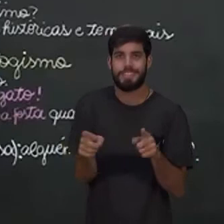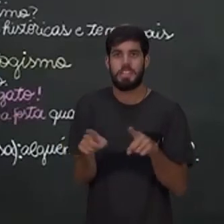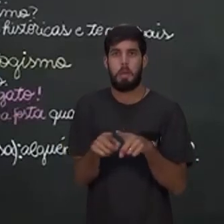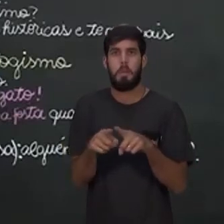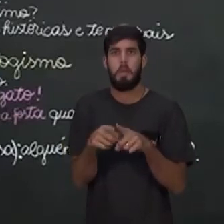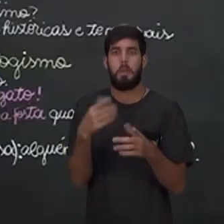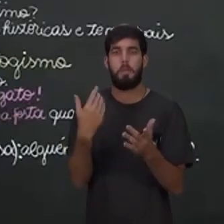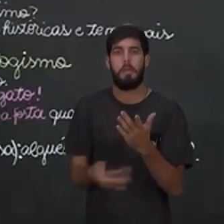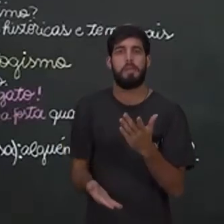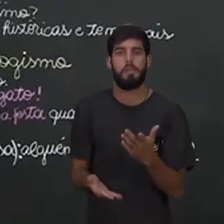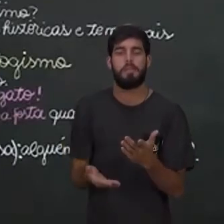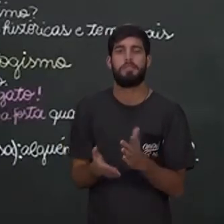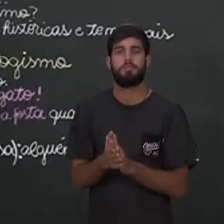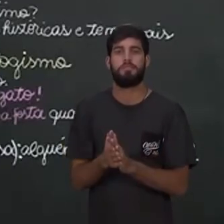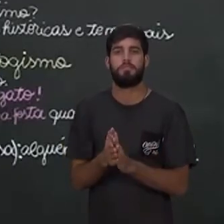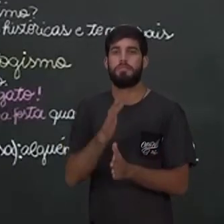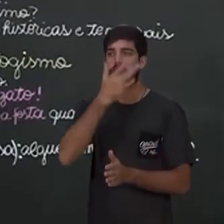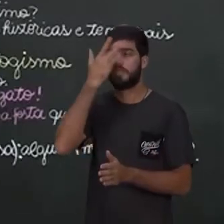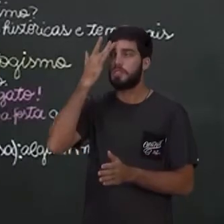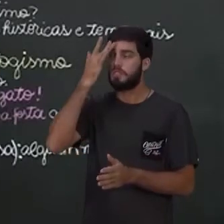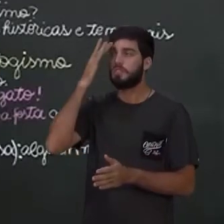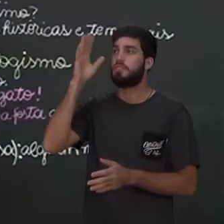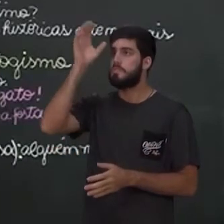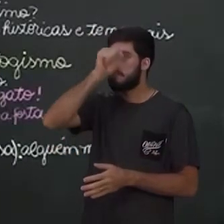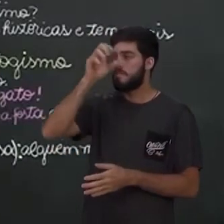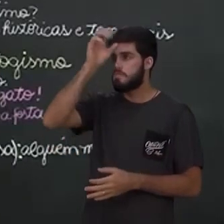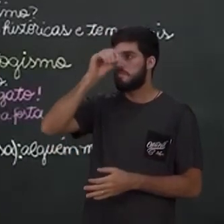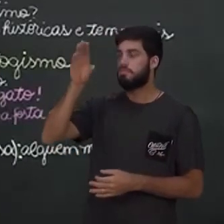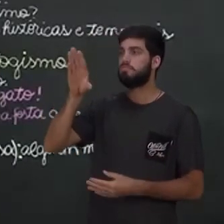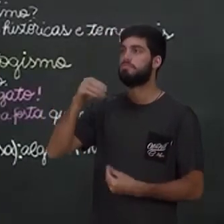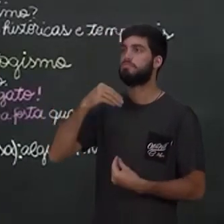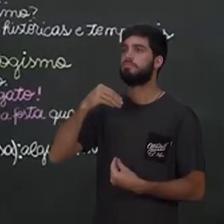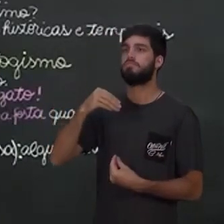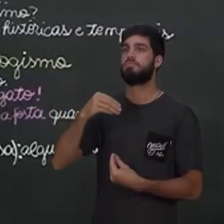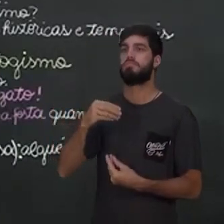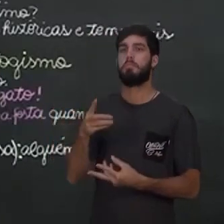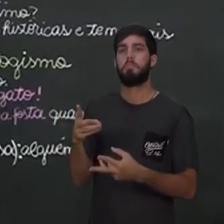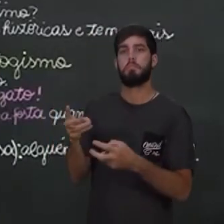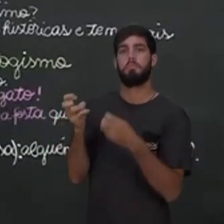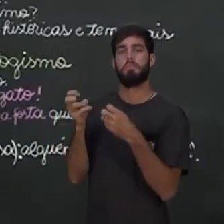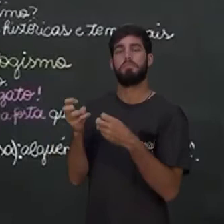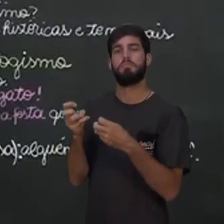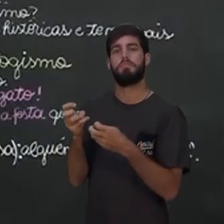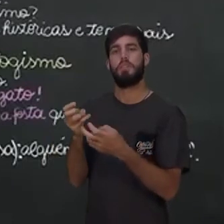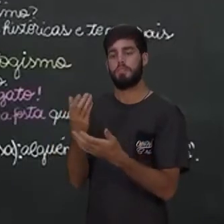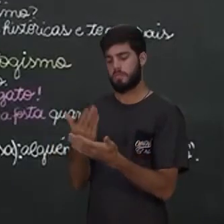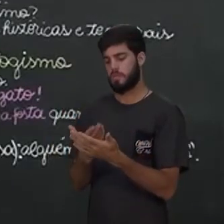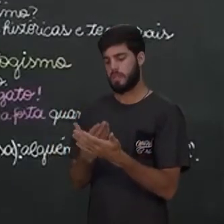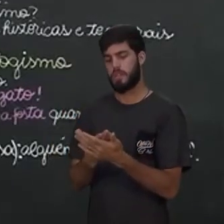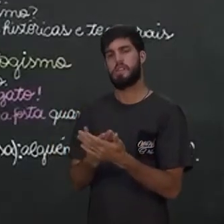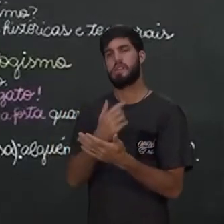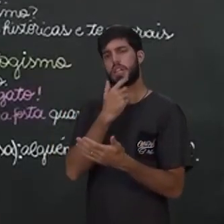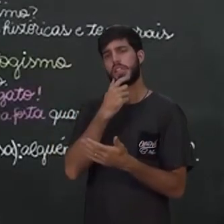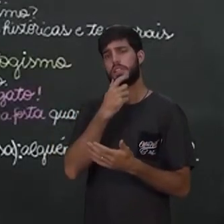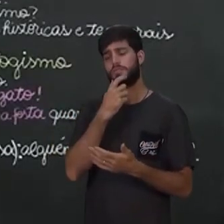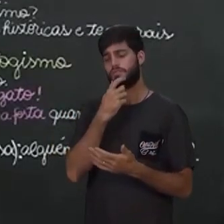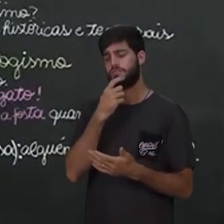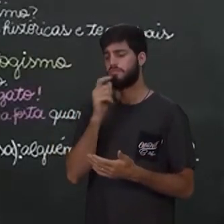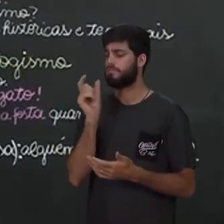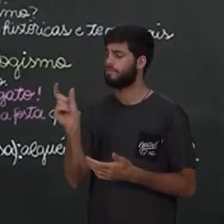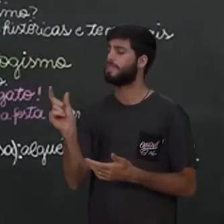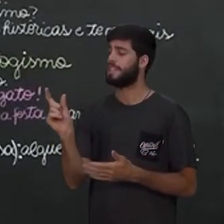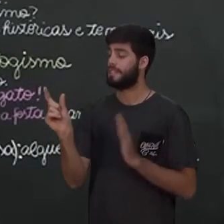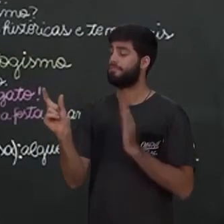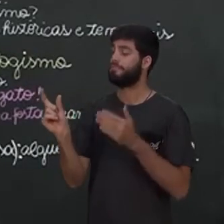expressões que vão ser incorporadas pelos jogadores e quando eles percebem, quando eles vão estudar outro idioma, quando eles vão estudar o inglês, eles dizem, nossa, algumas expressões eu até já sabia